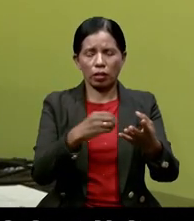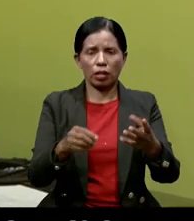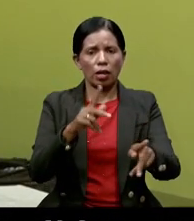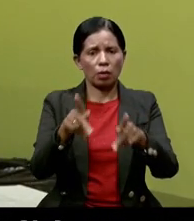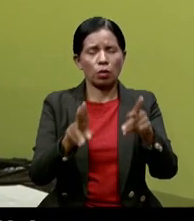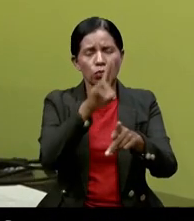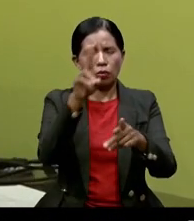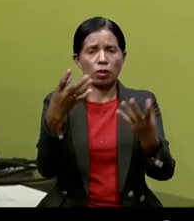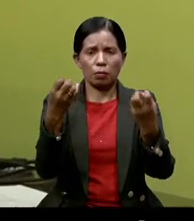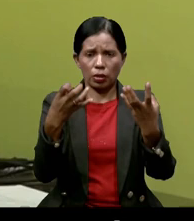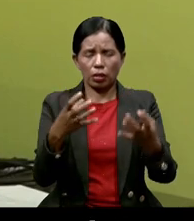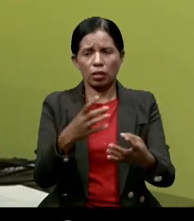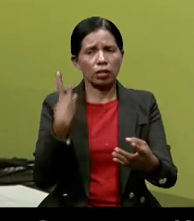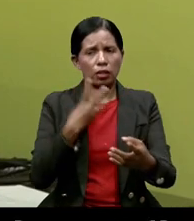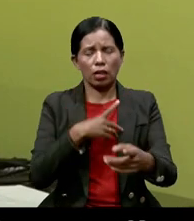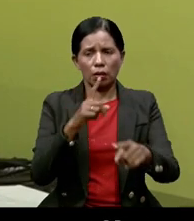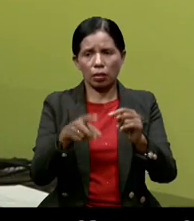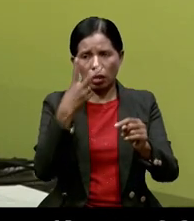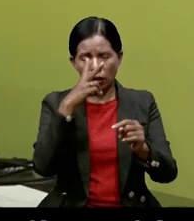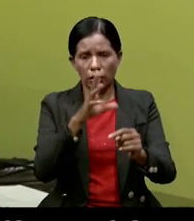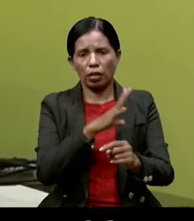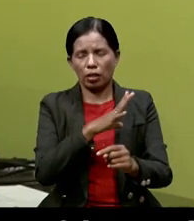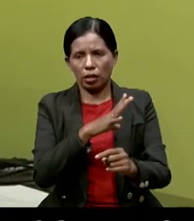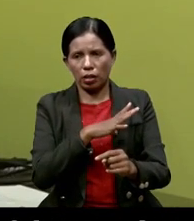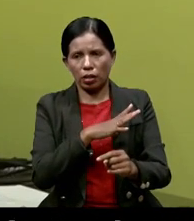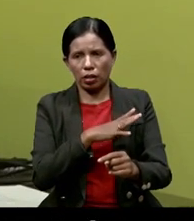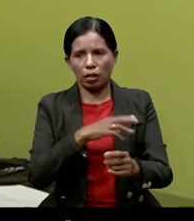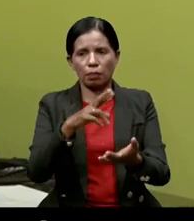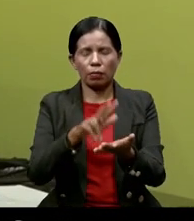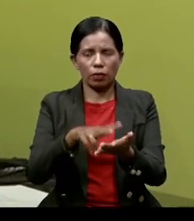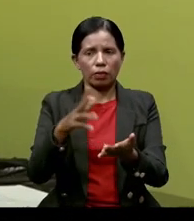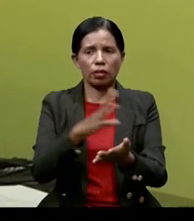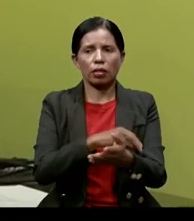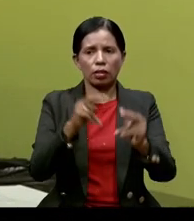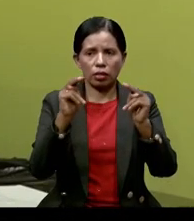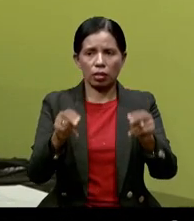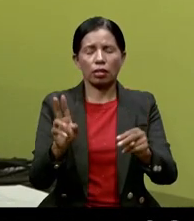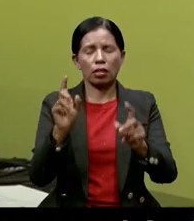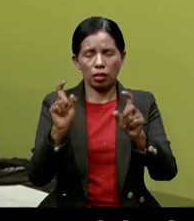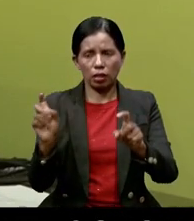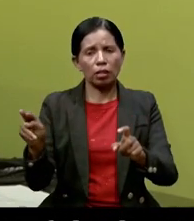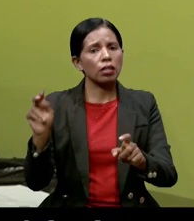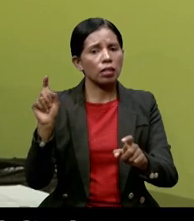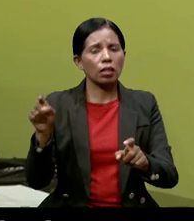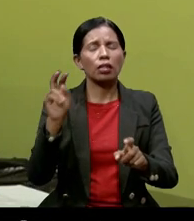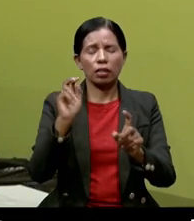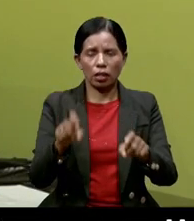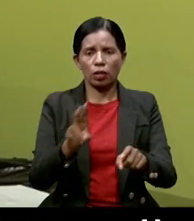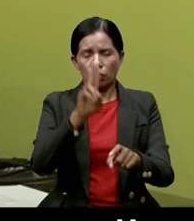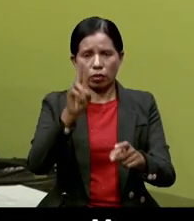se irabalo e tal vez controla de o rei leu tua não a prova mas bata mas necessidade de malar nem tem que usar agora e